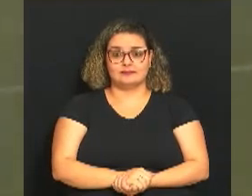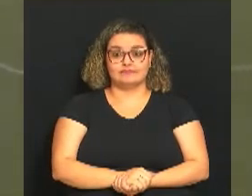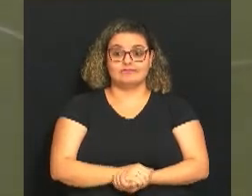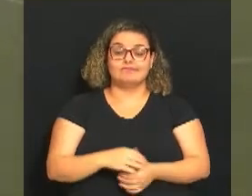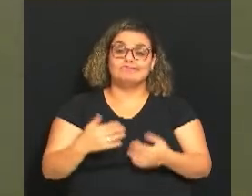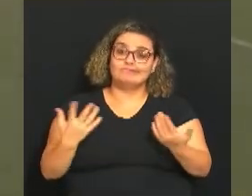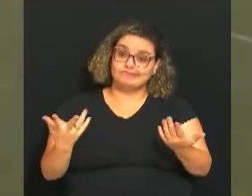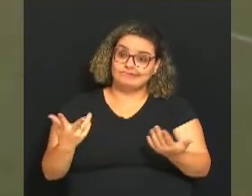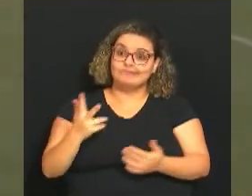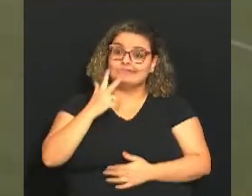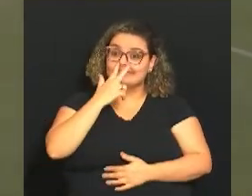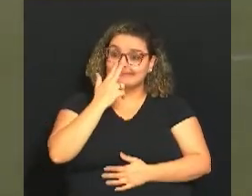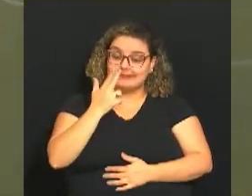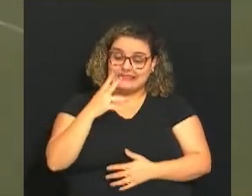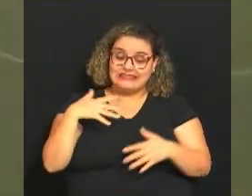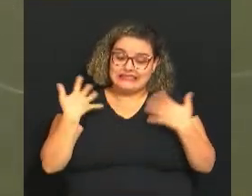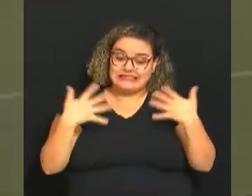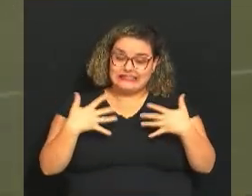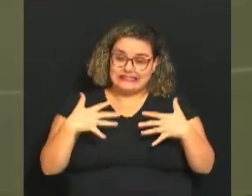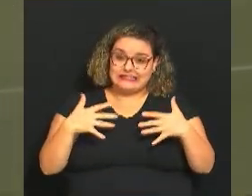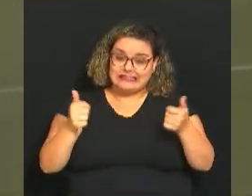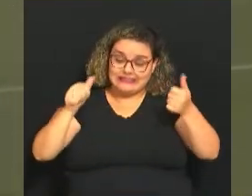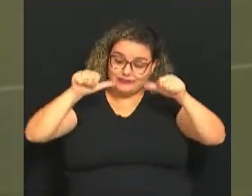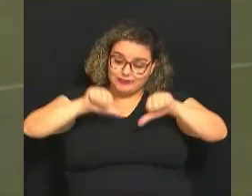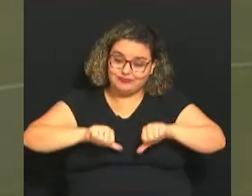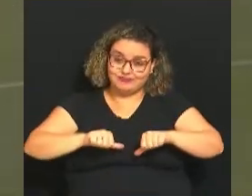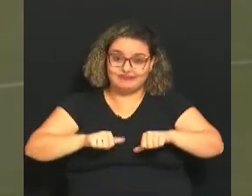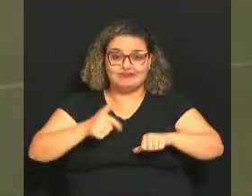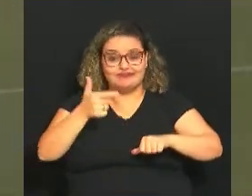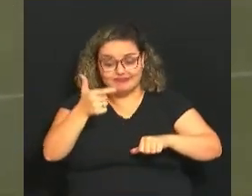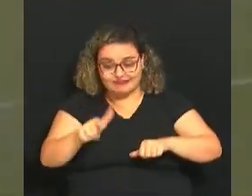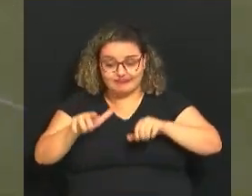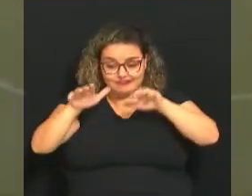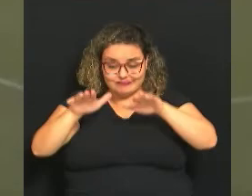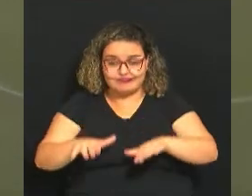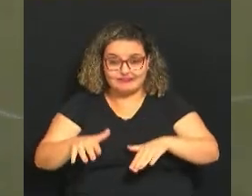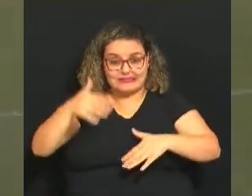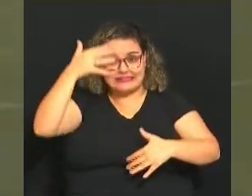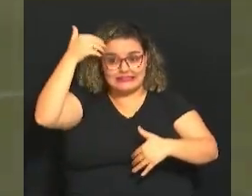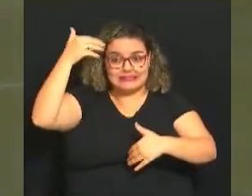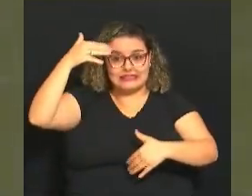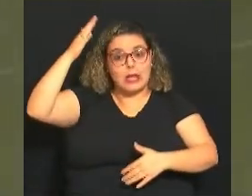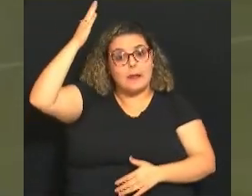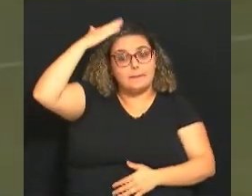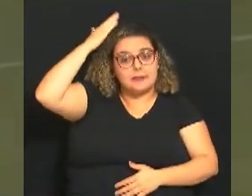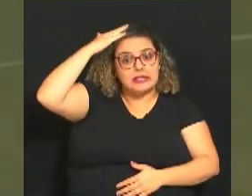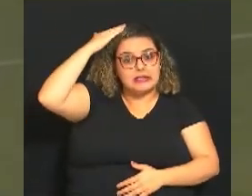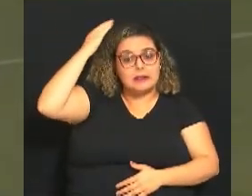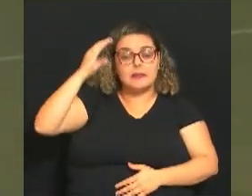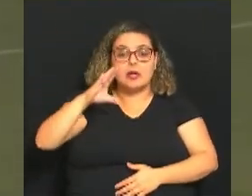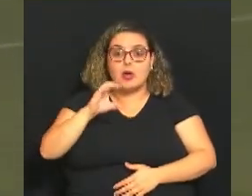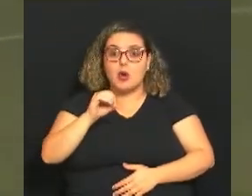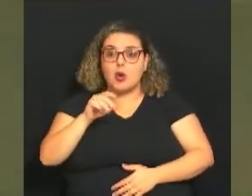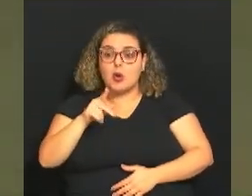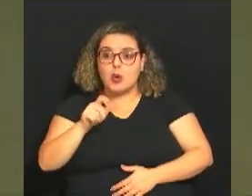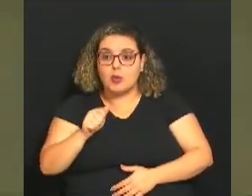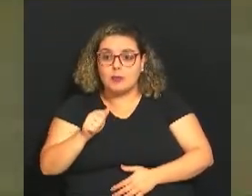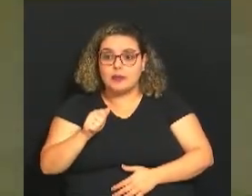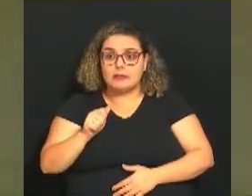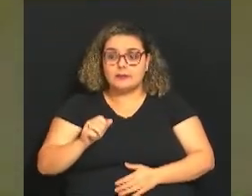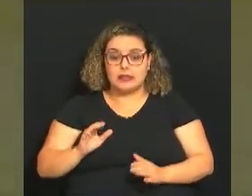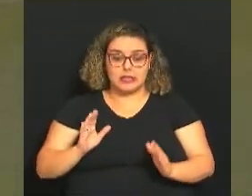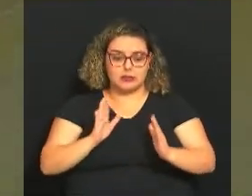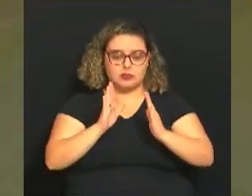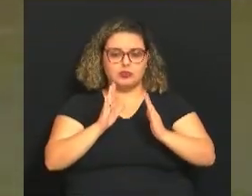Parece que a crise não quer mesmo ir embora da Ponte Preta. Ontem a Macaca foi ao Paraná pela Copa do Brasil enfrentar a equipe do Cascavel. E o